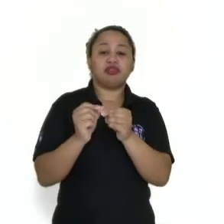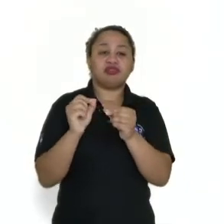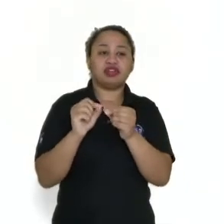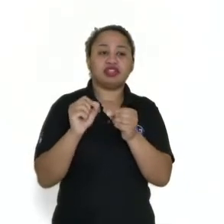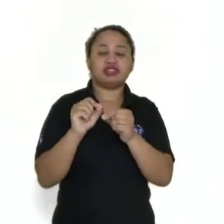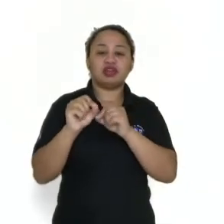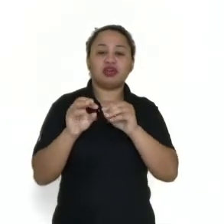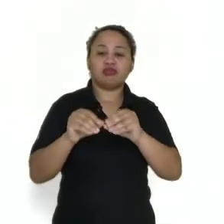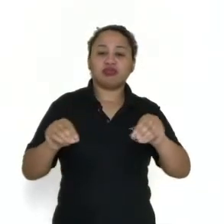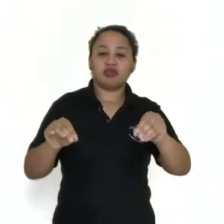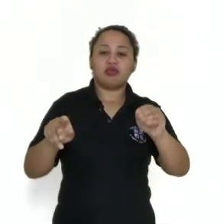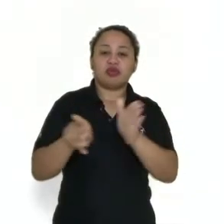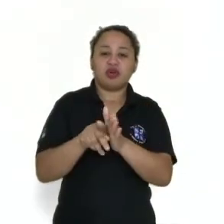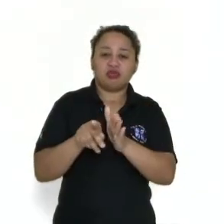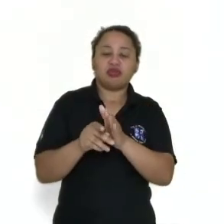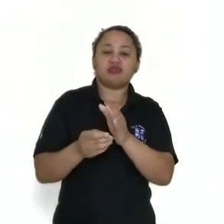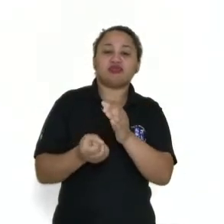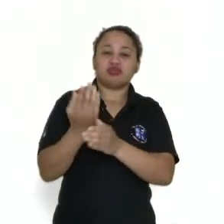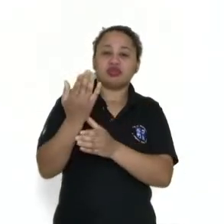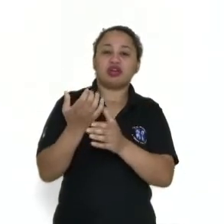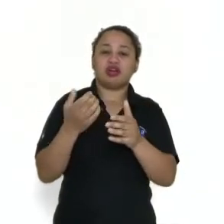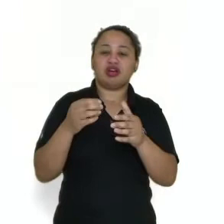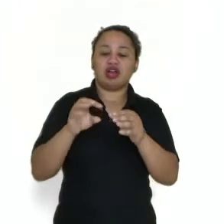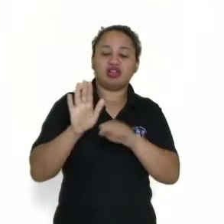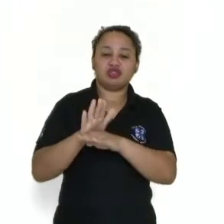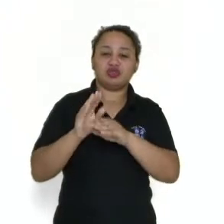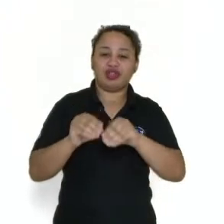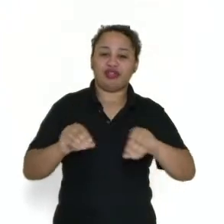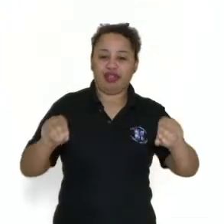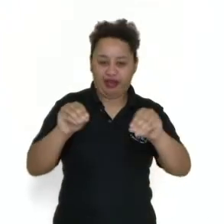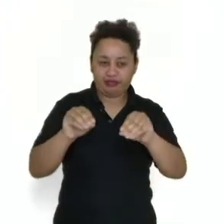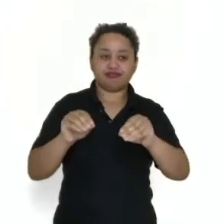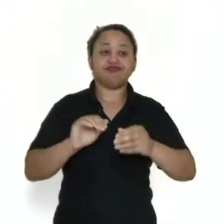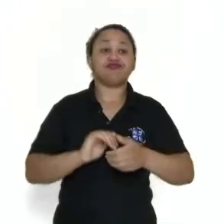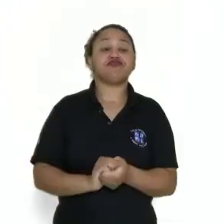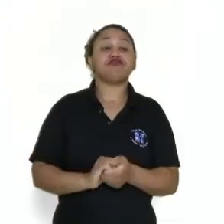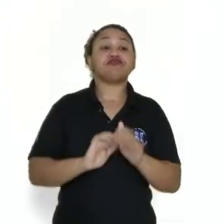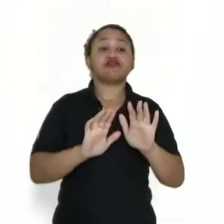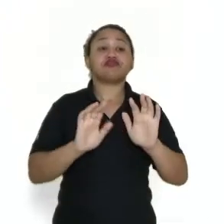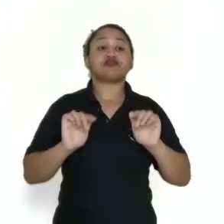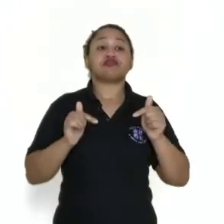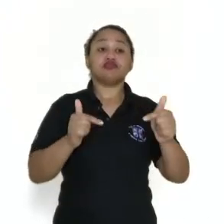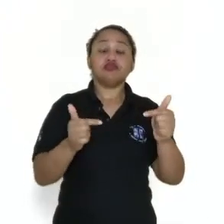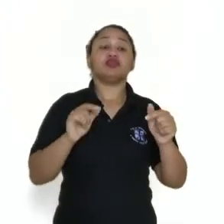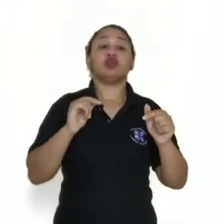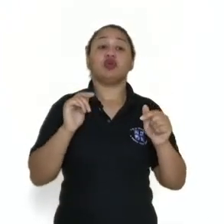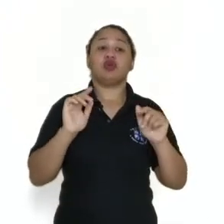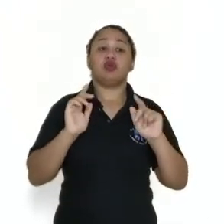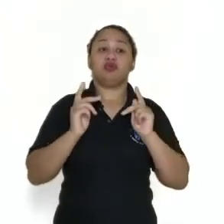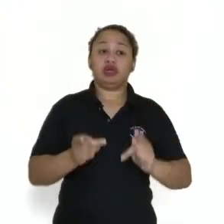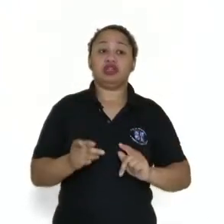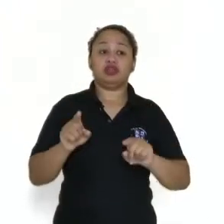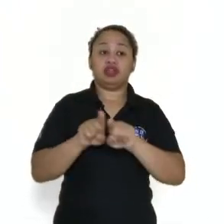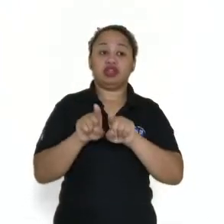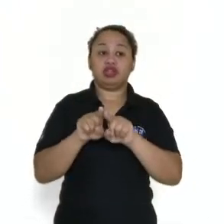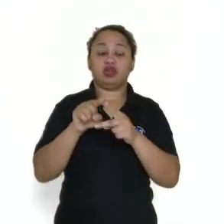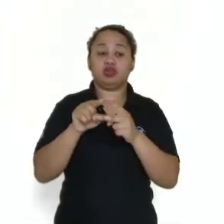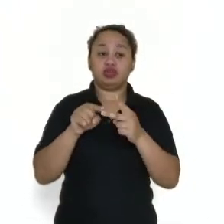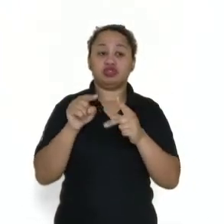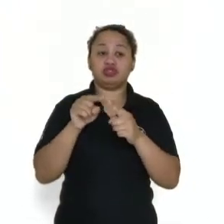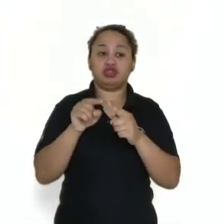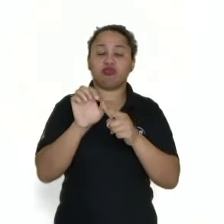humana também libera nitrogênio no ambiente por meio de duas formas principais. Tá? Queima de